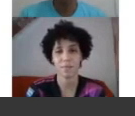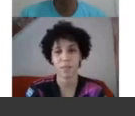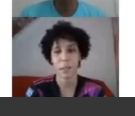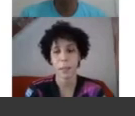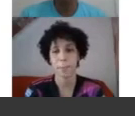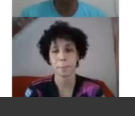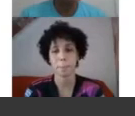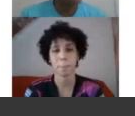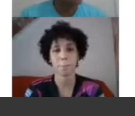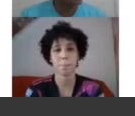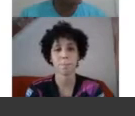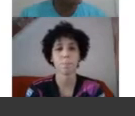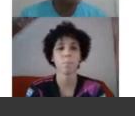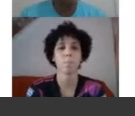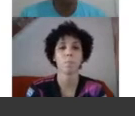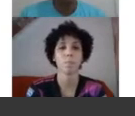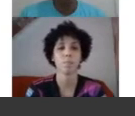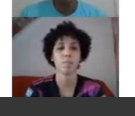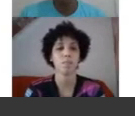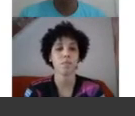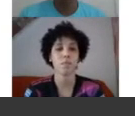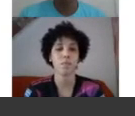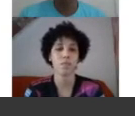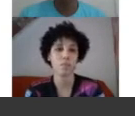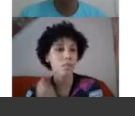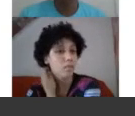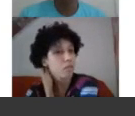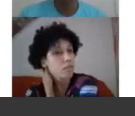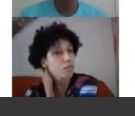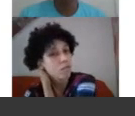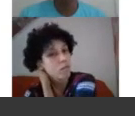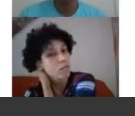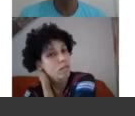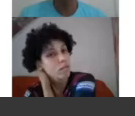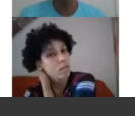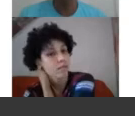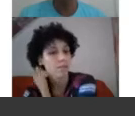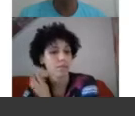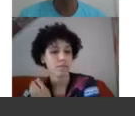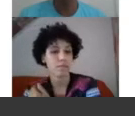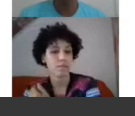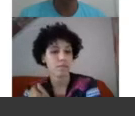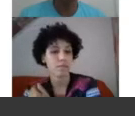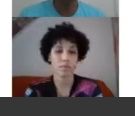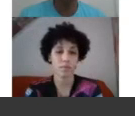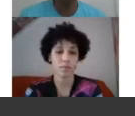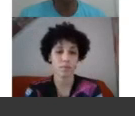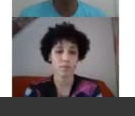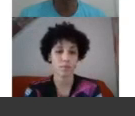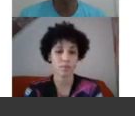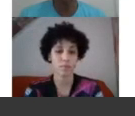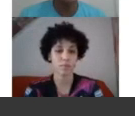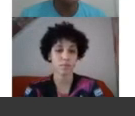que está aí junto com eles. Obrigado, Isaura, a vocês pela luta aí de manter o PIBID, né, e conjuntamente